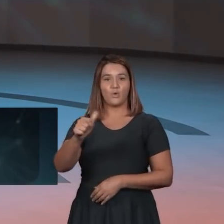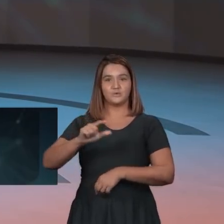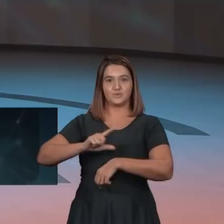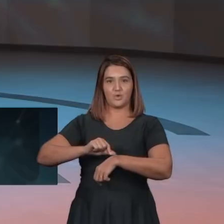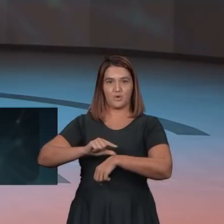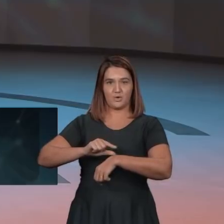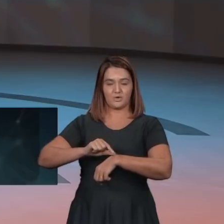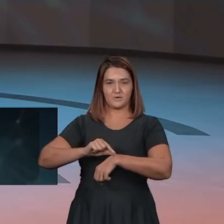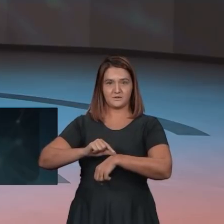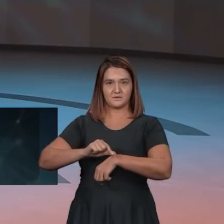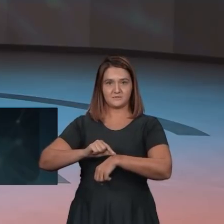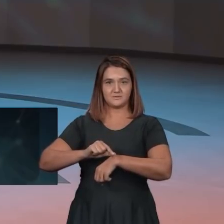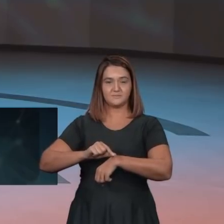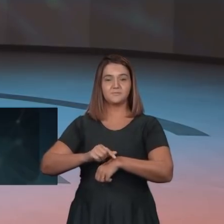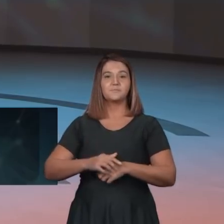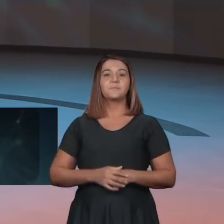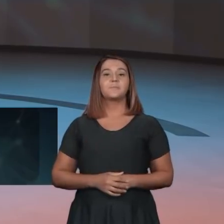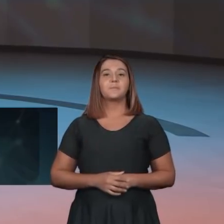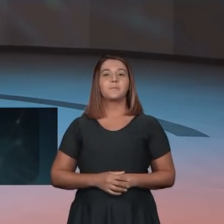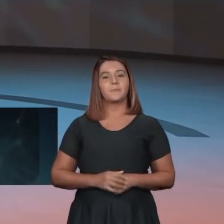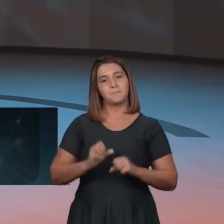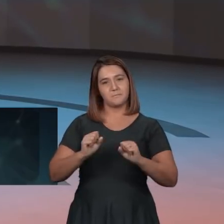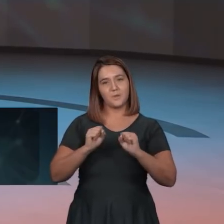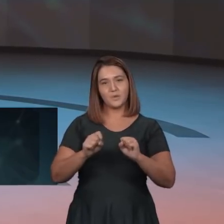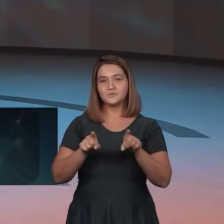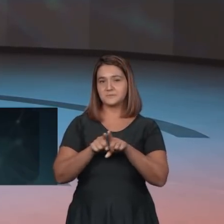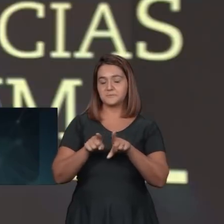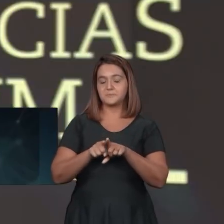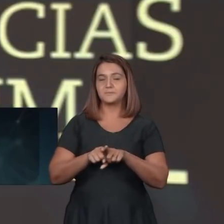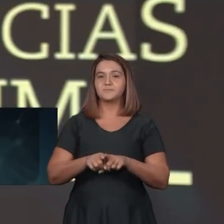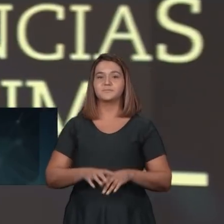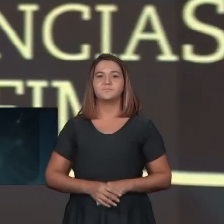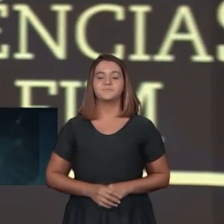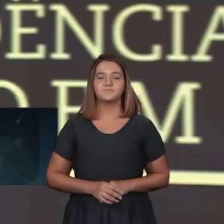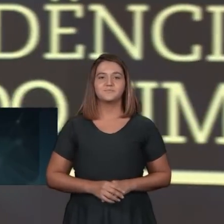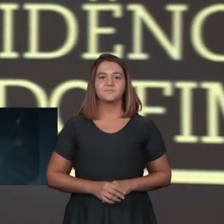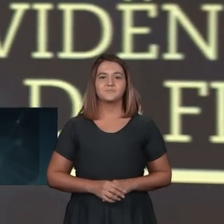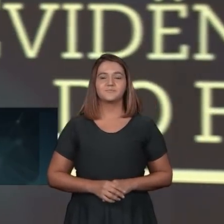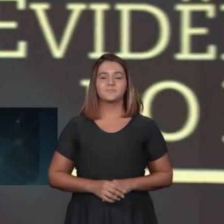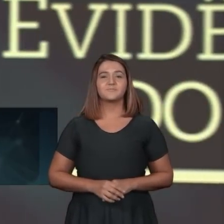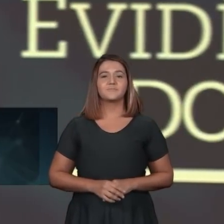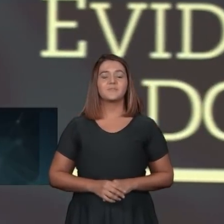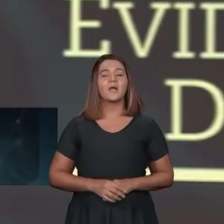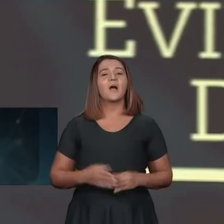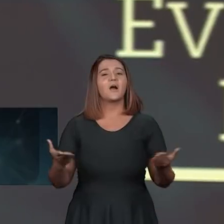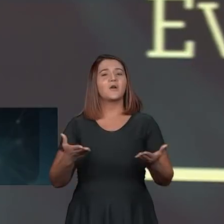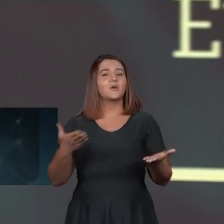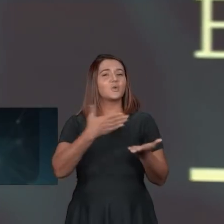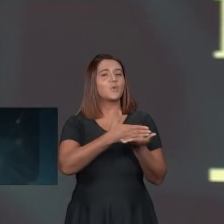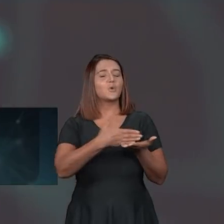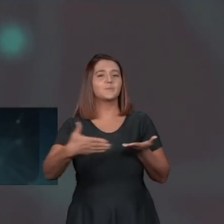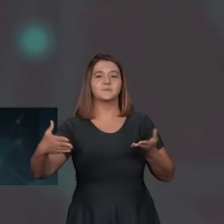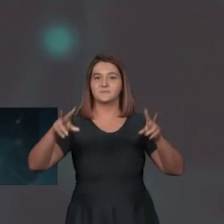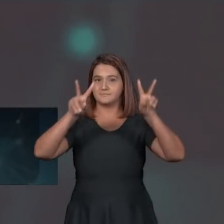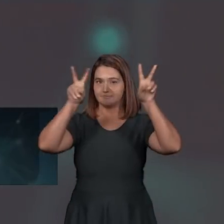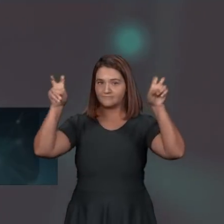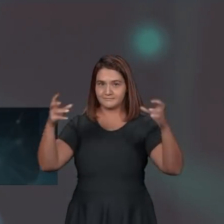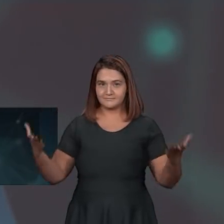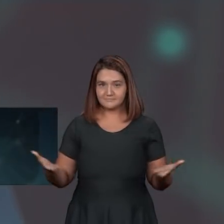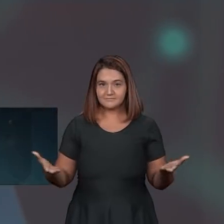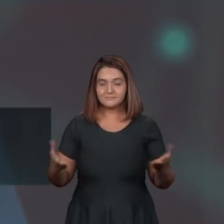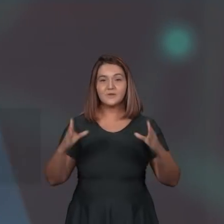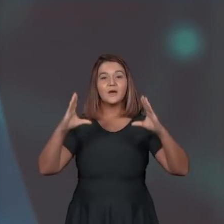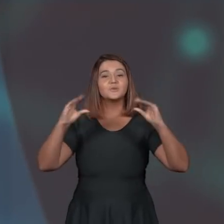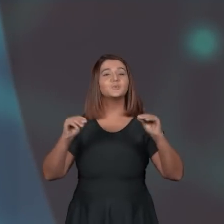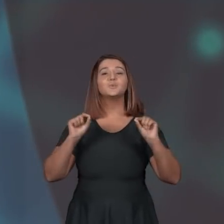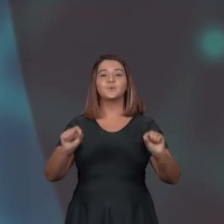pastor Marlon Lopes, que eu oro a Deus para que seja usado pelo Espírito Santo. Agora vamos começar o nosso tema dessa noite, sobre o